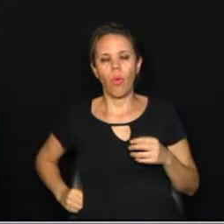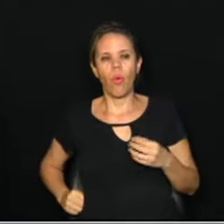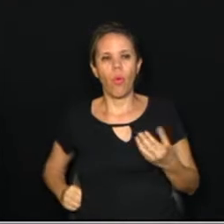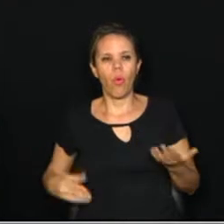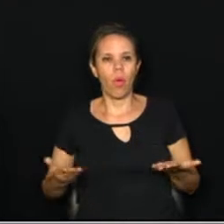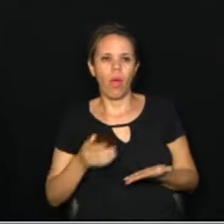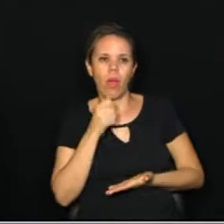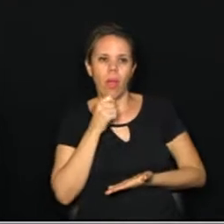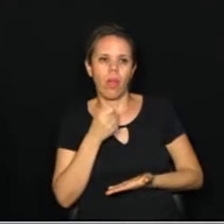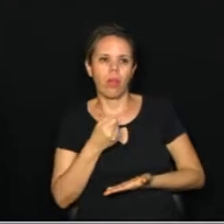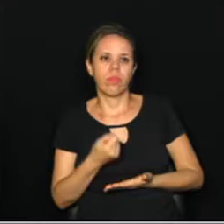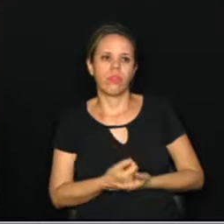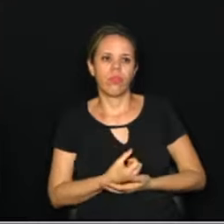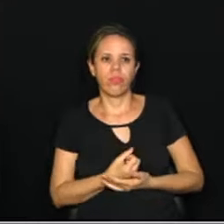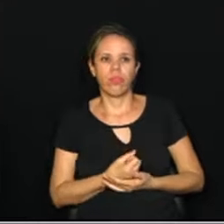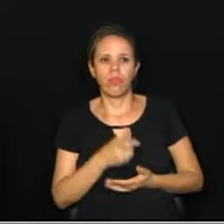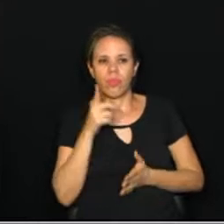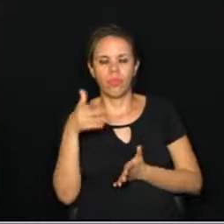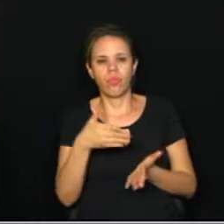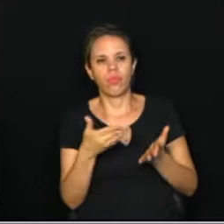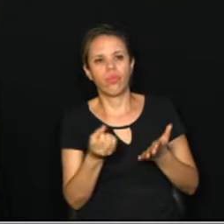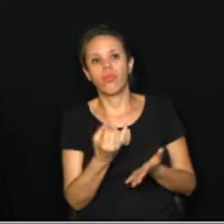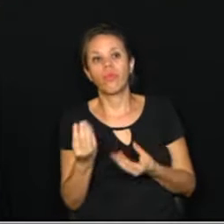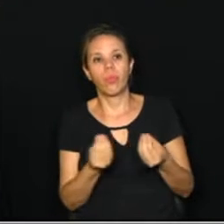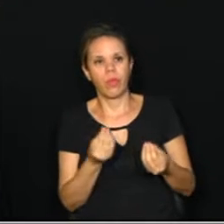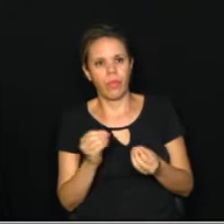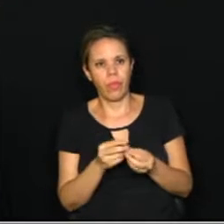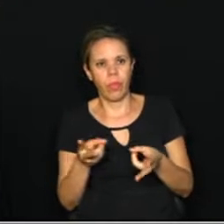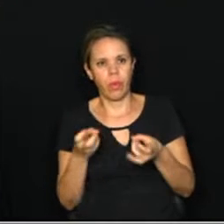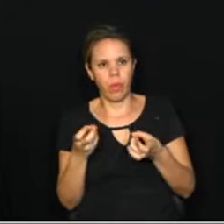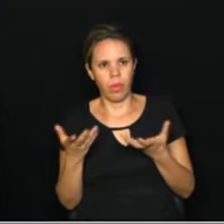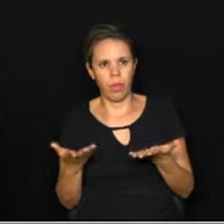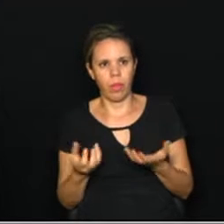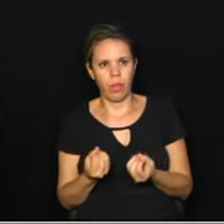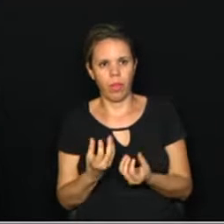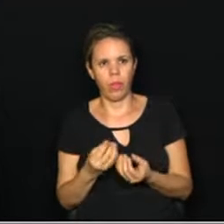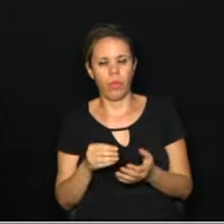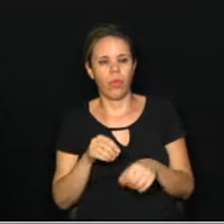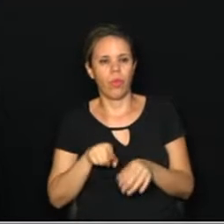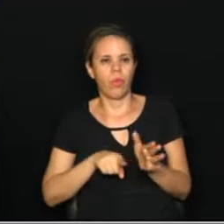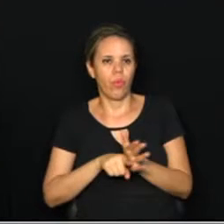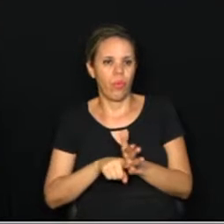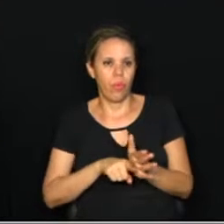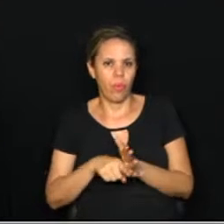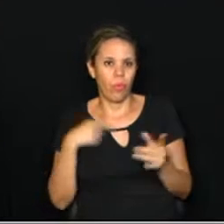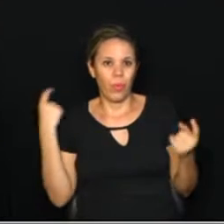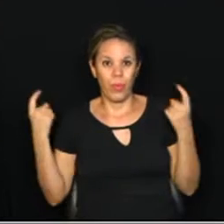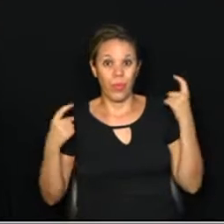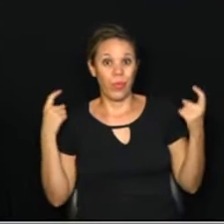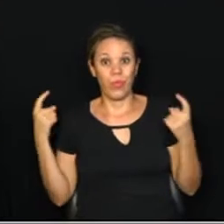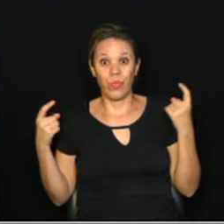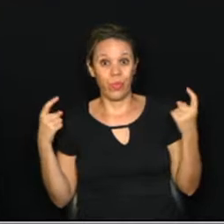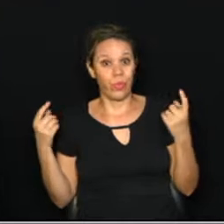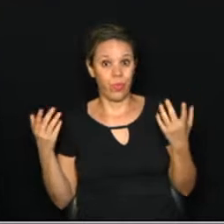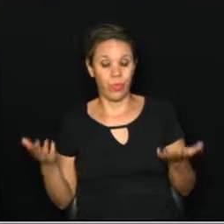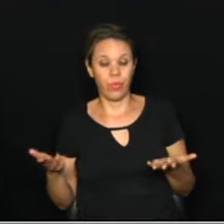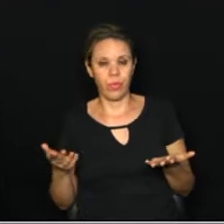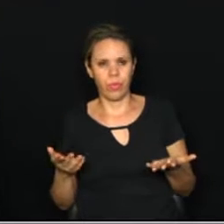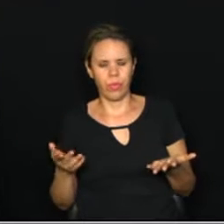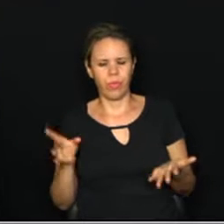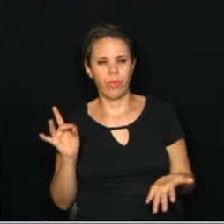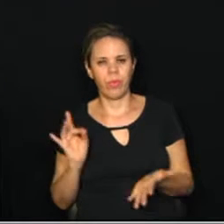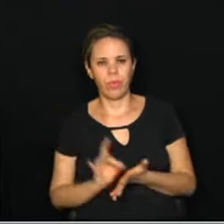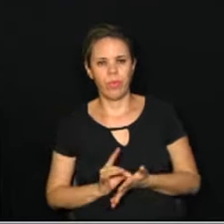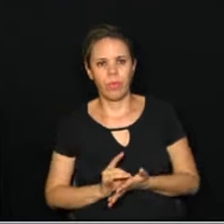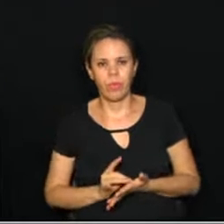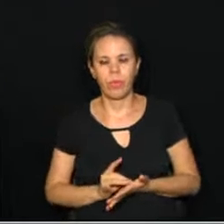O comportamento dos nossos mananciais. E aí é que a gente consegue observar alguns dados já um pouco preocupantes, né? Nós